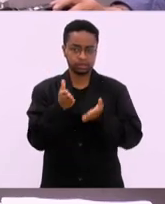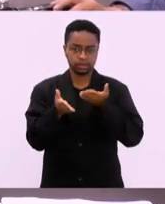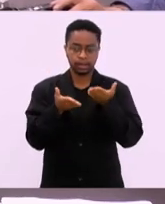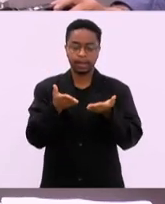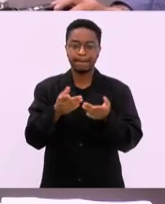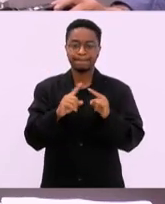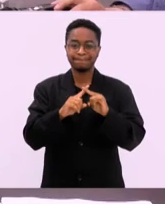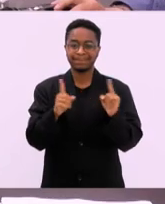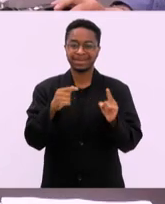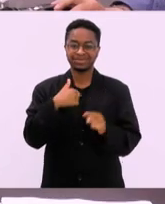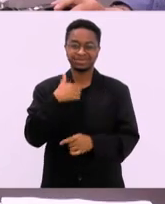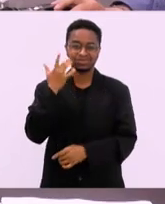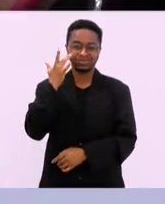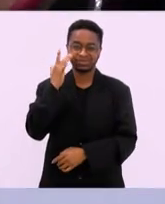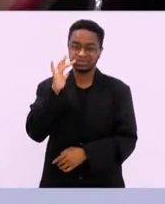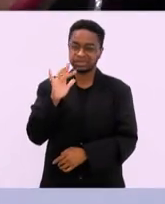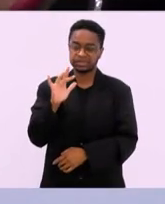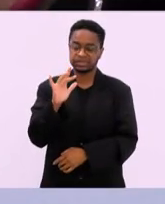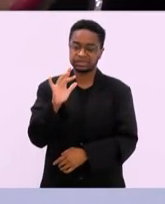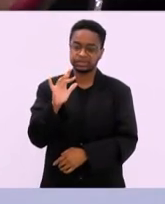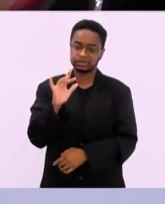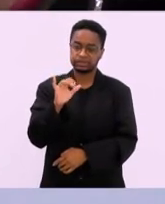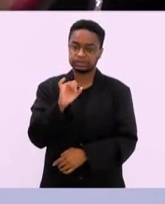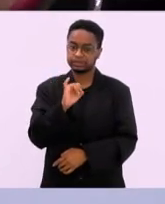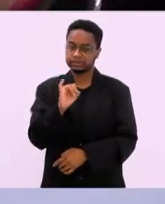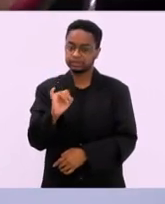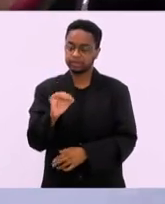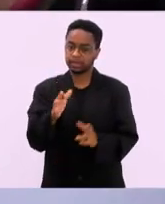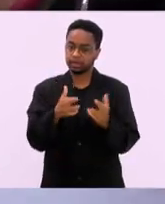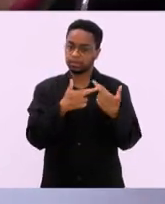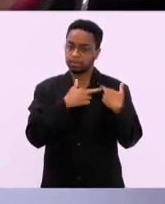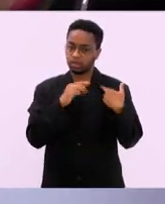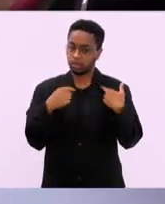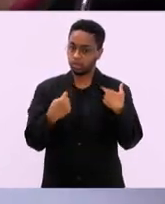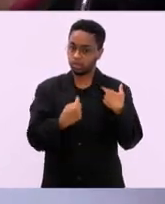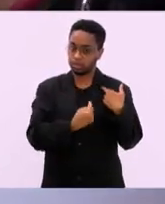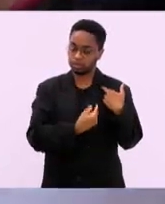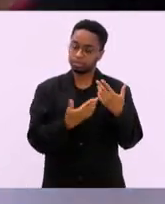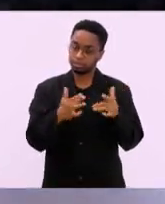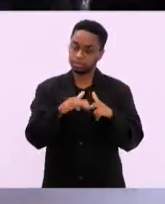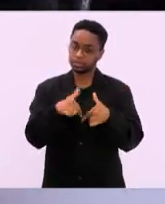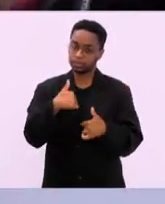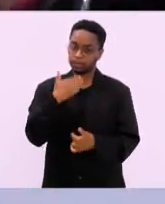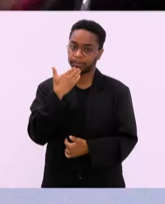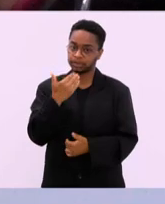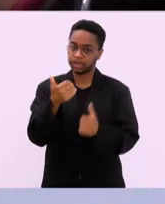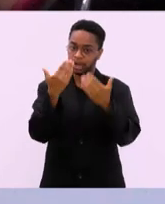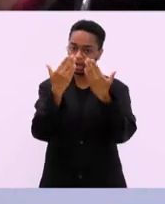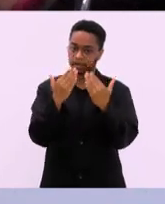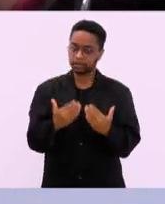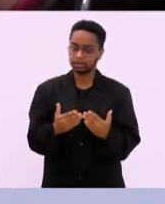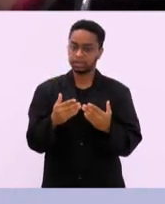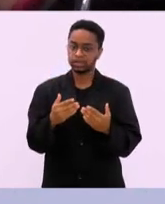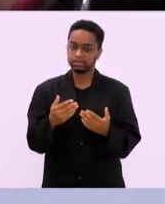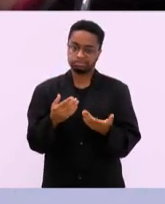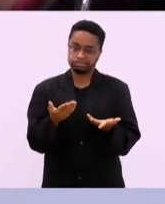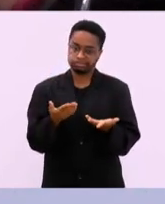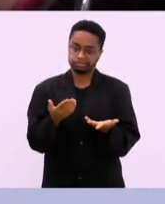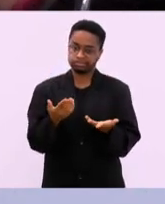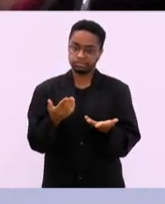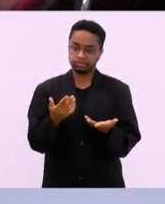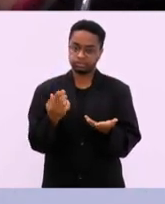não sei se compete ao parlamento, por isso eu estou pedindo vista, legislar se